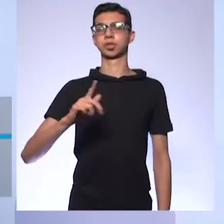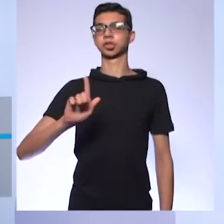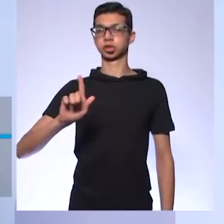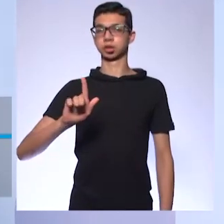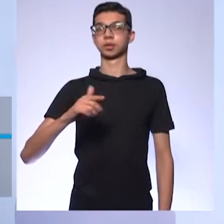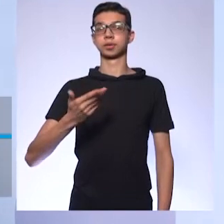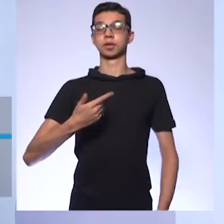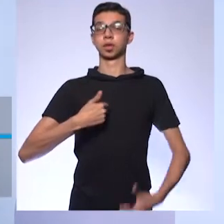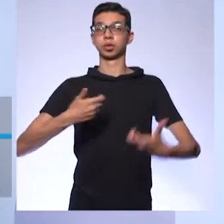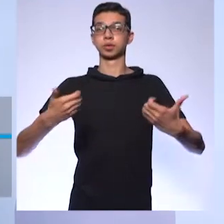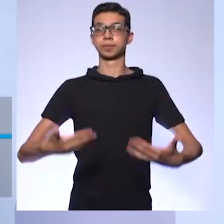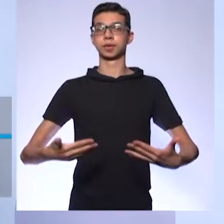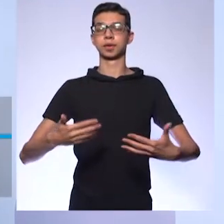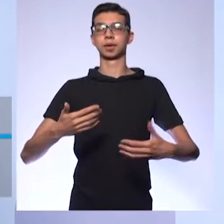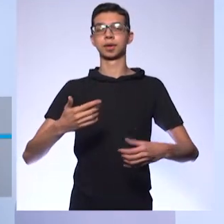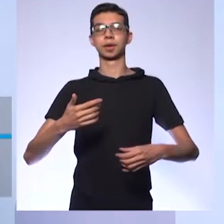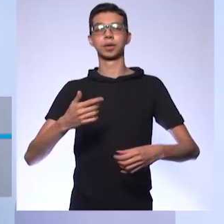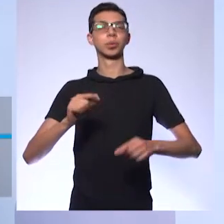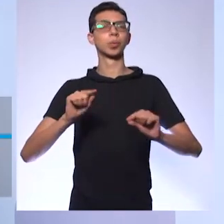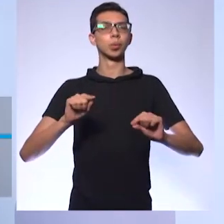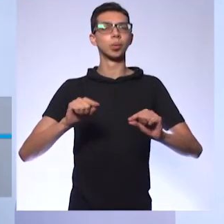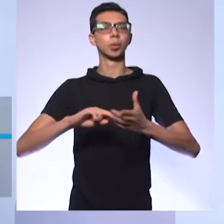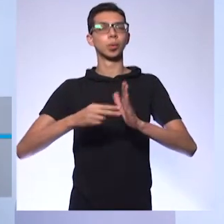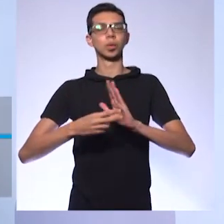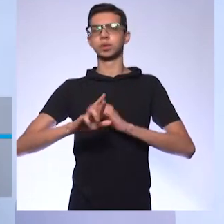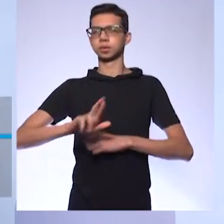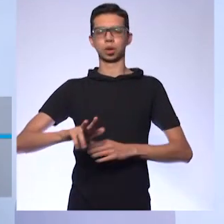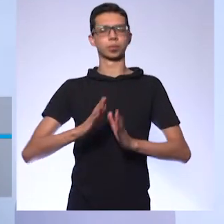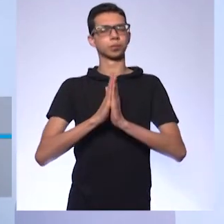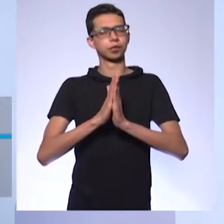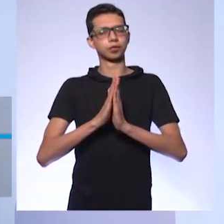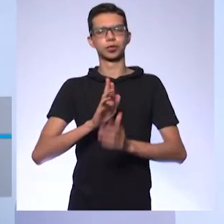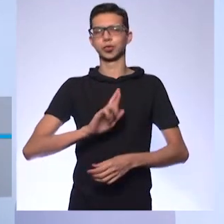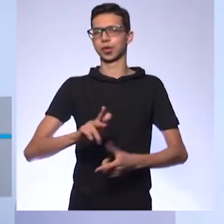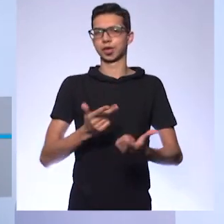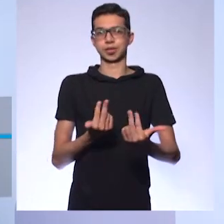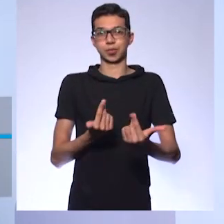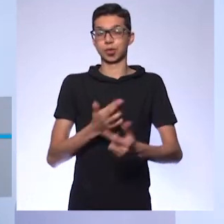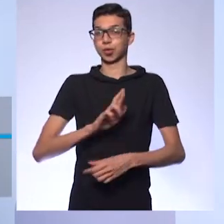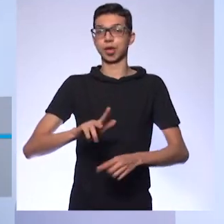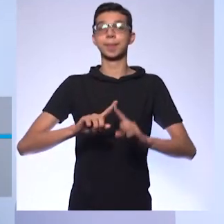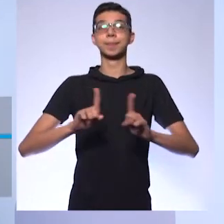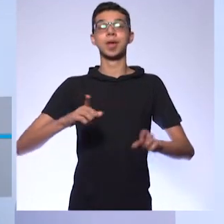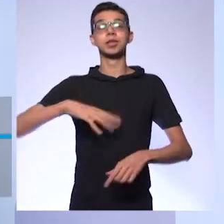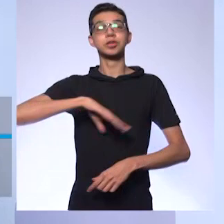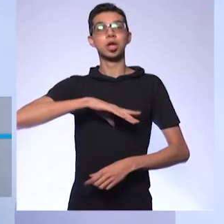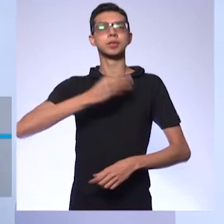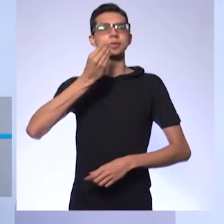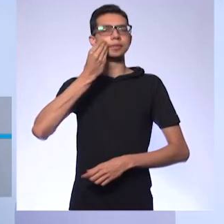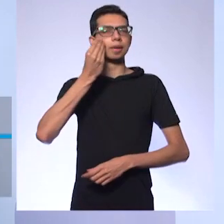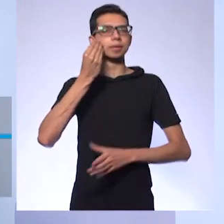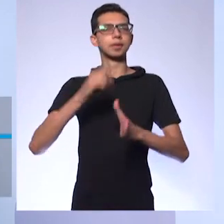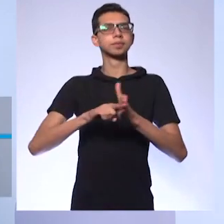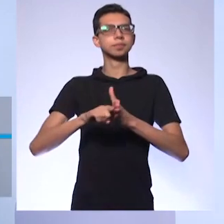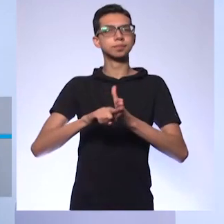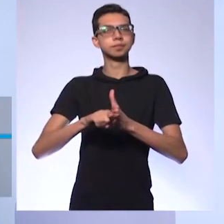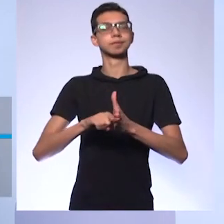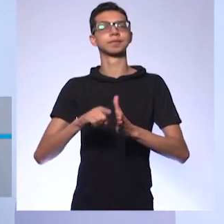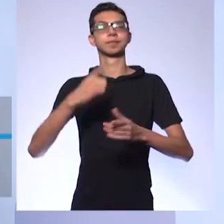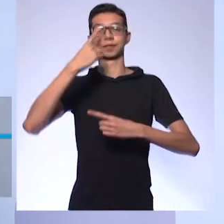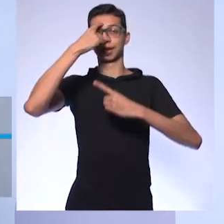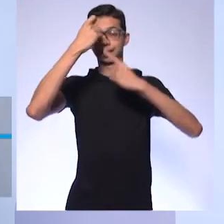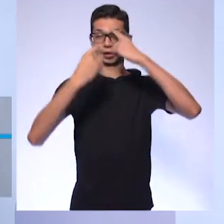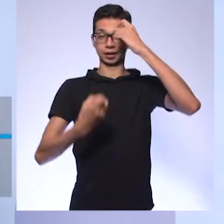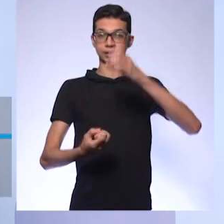falar, olha, isso aqui, aquilo, não. Por favor, não é a mesma coisa, mas somos nós buscando reinventar